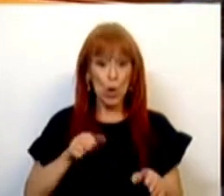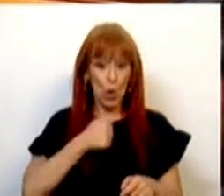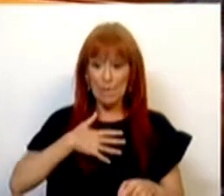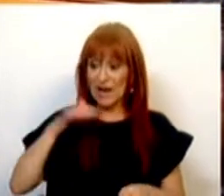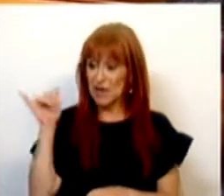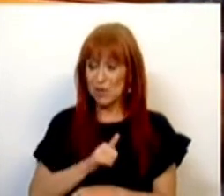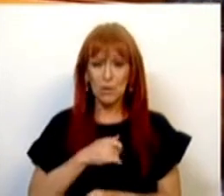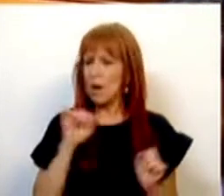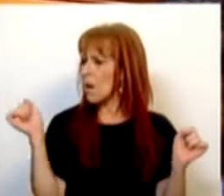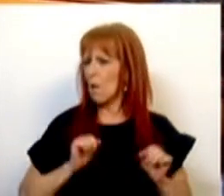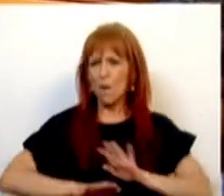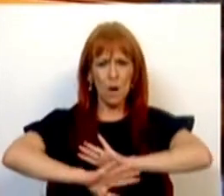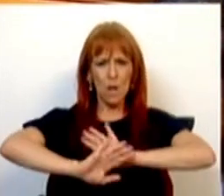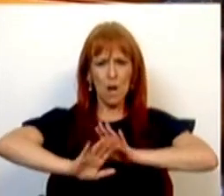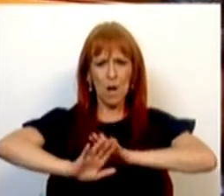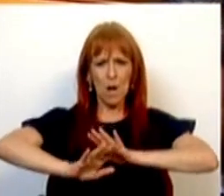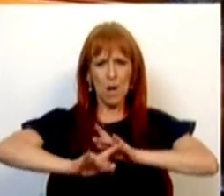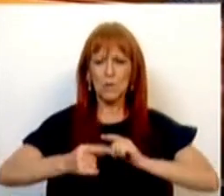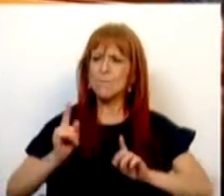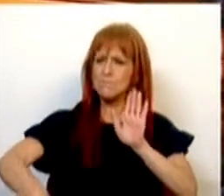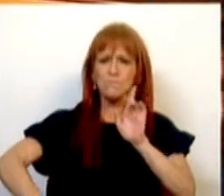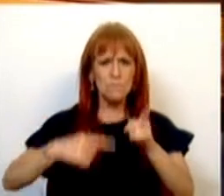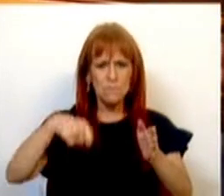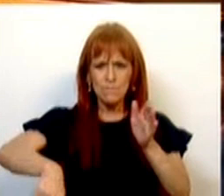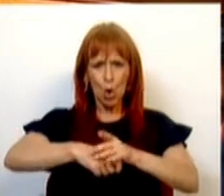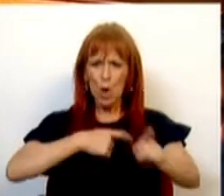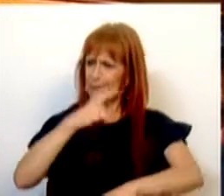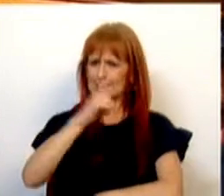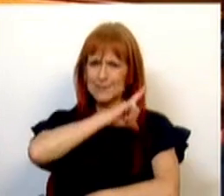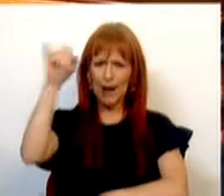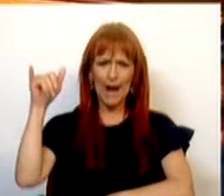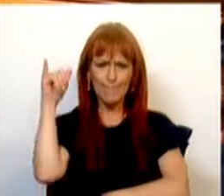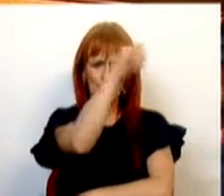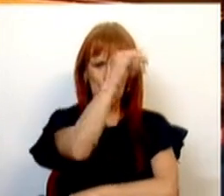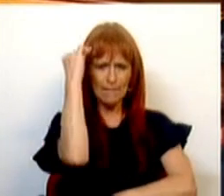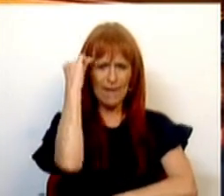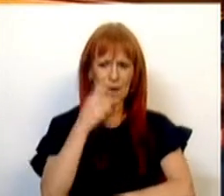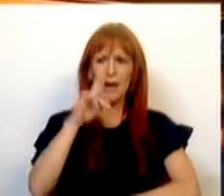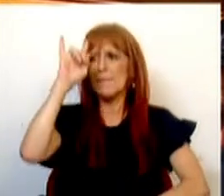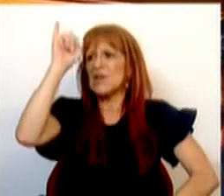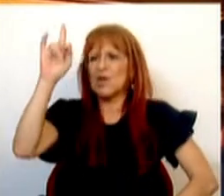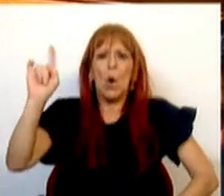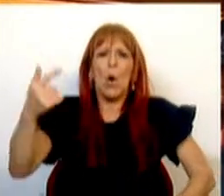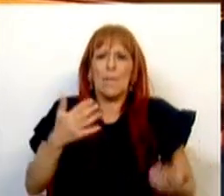companhias discordam em assunto e já ameaçaram sair da rota da Madeira. Imagino o que é que